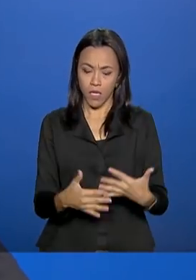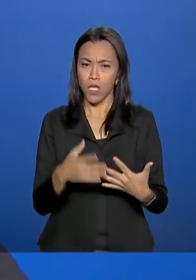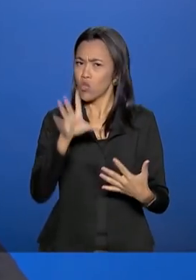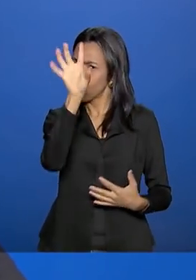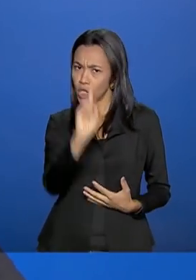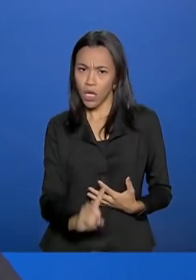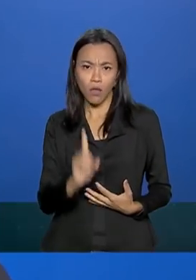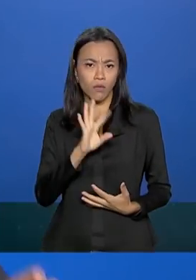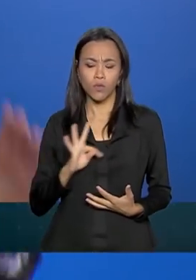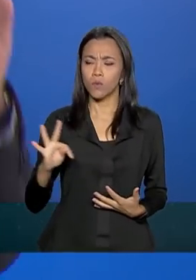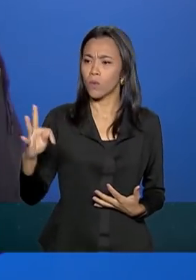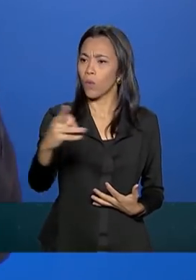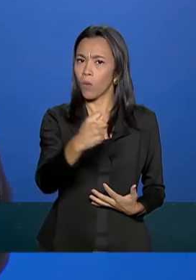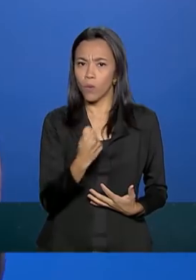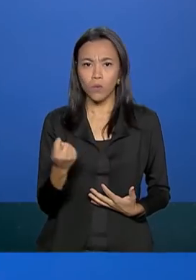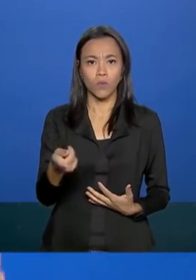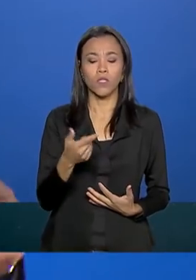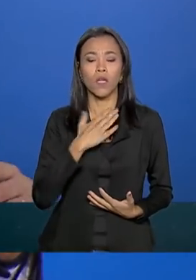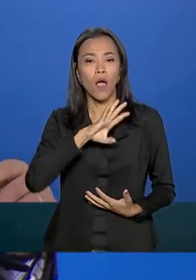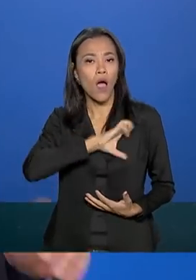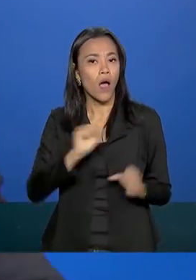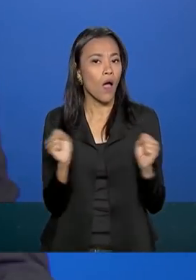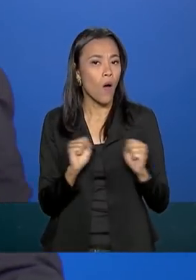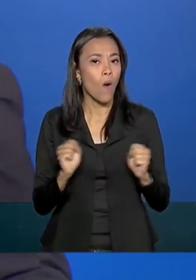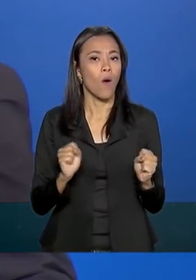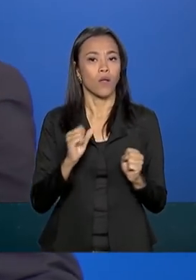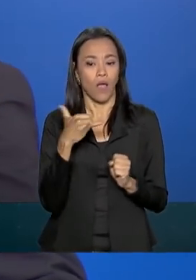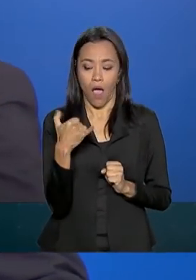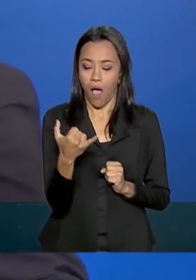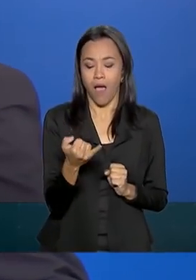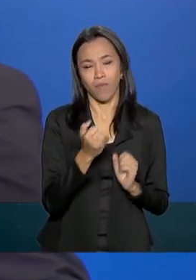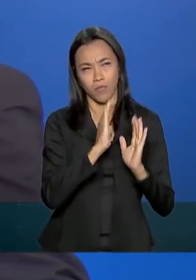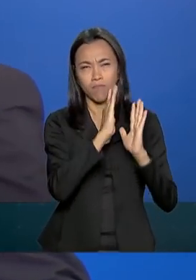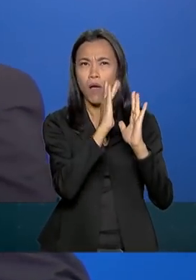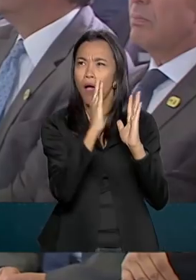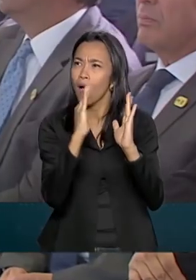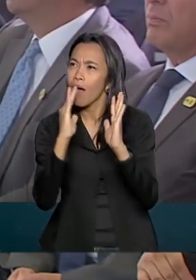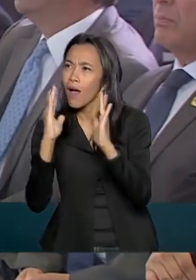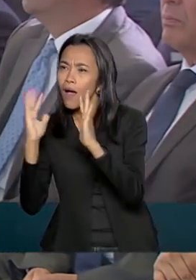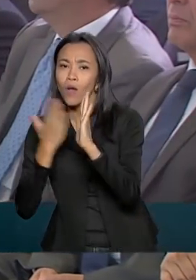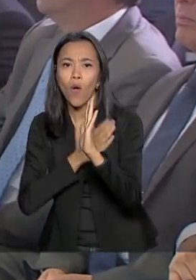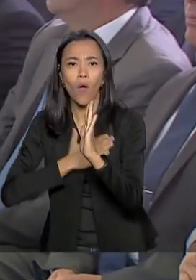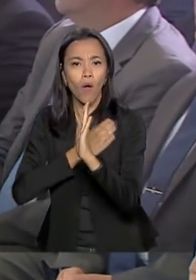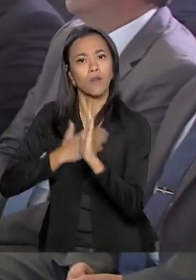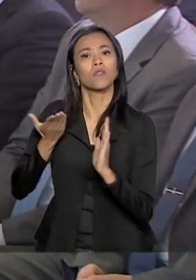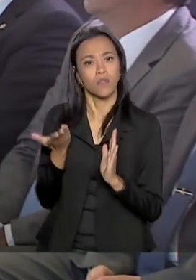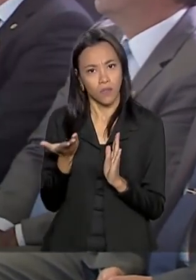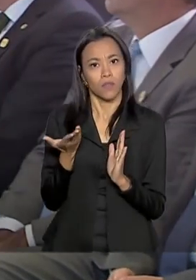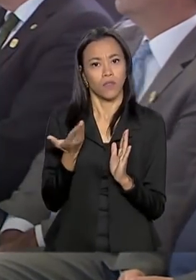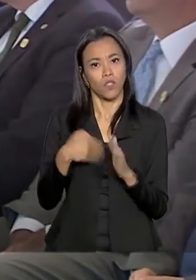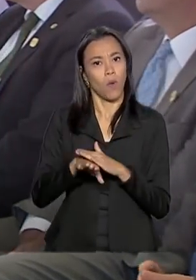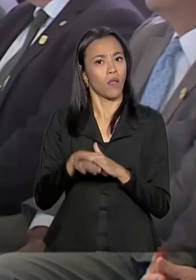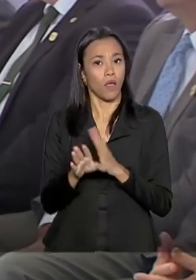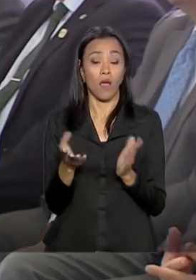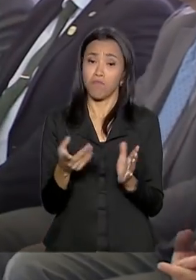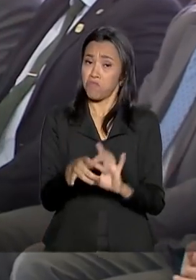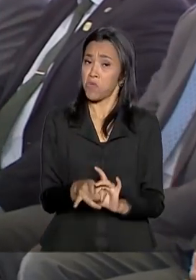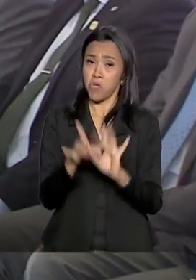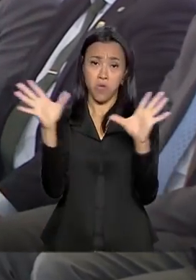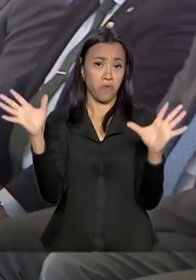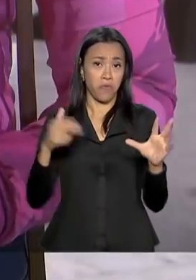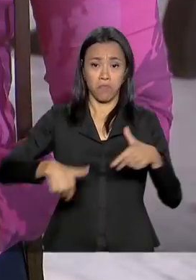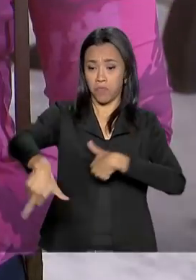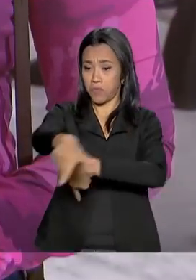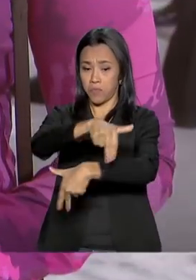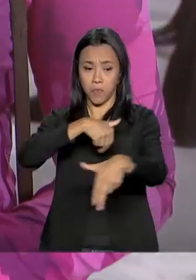todos aqui eles que são colecionadores atiradores e pensadores eles possam transitar livremente no